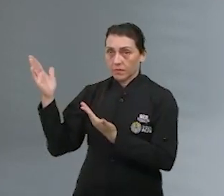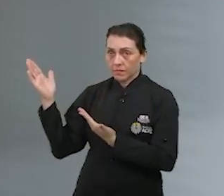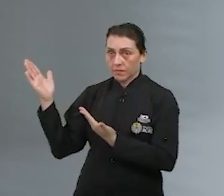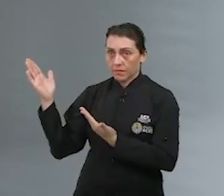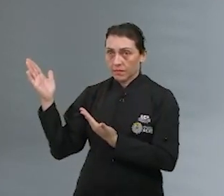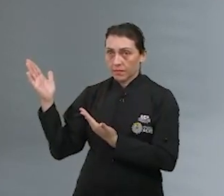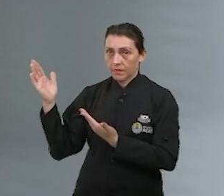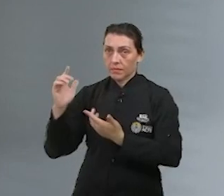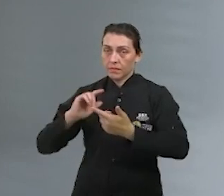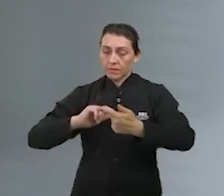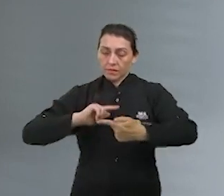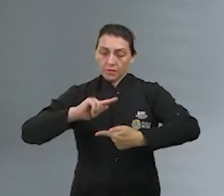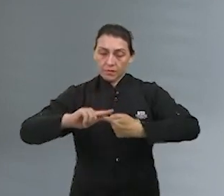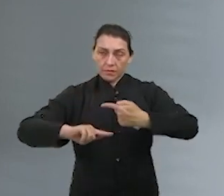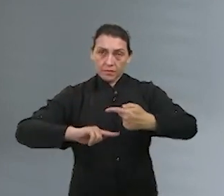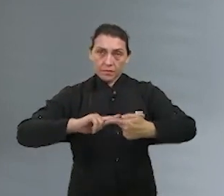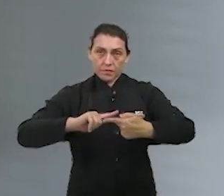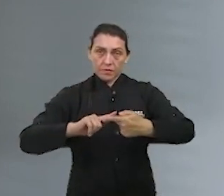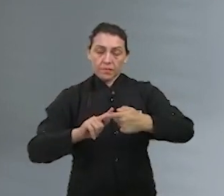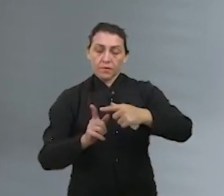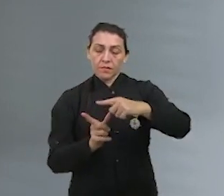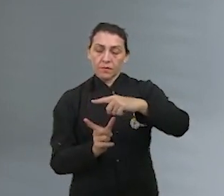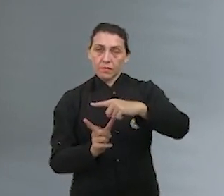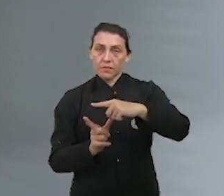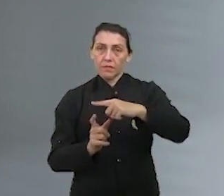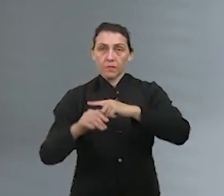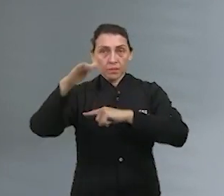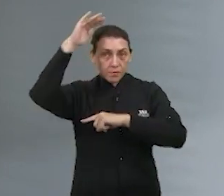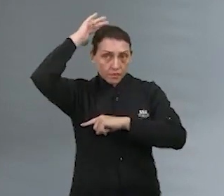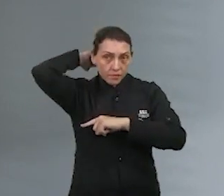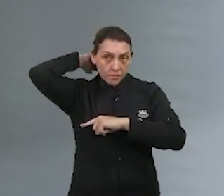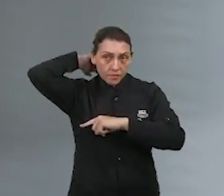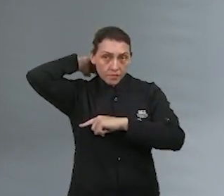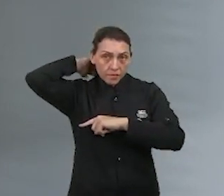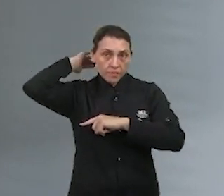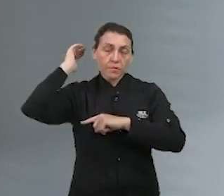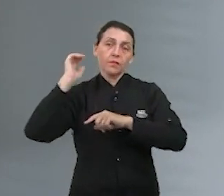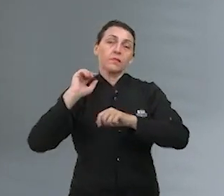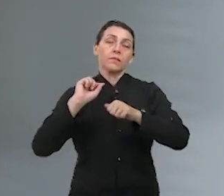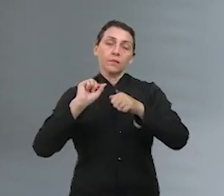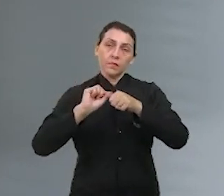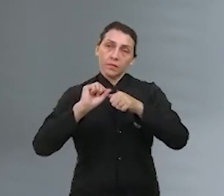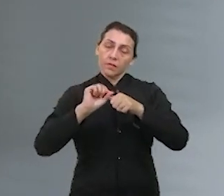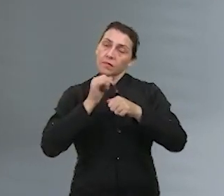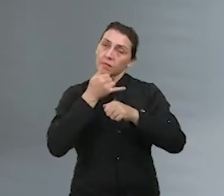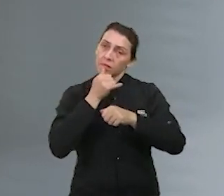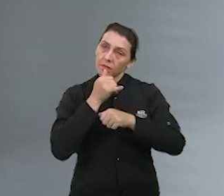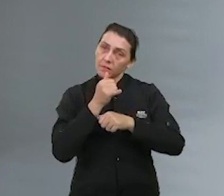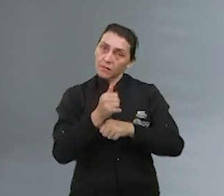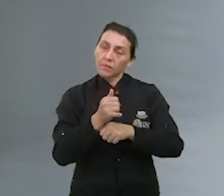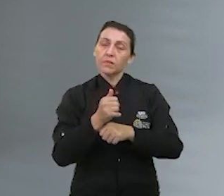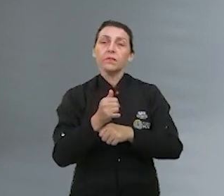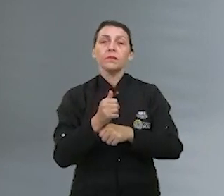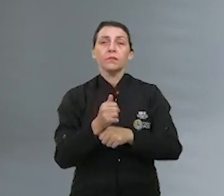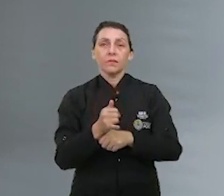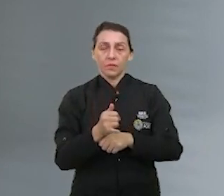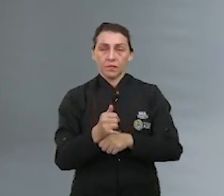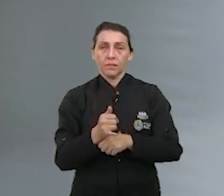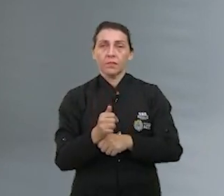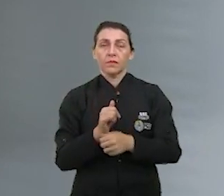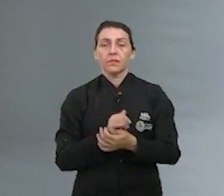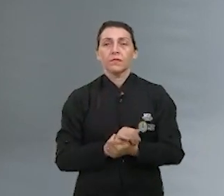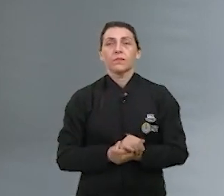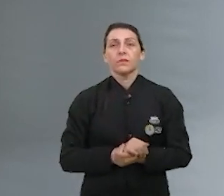Então, meu gerador vai ser o coisa que eu tenho aqui que tem pilhas, tá gerando energia elétrica aqui nesse